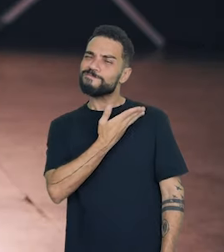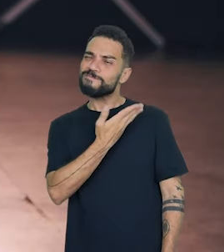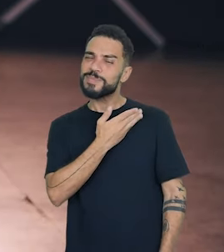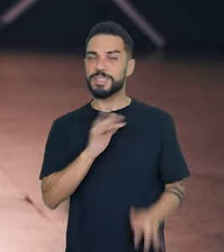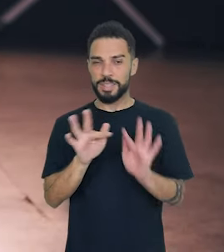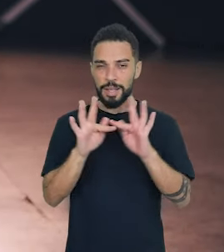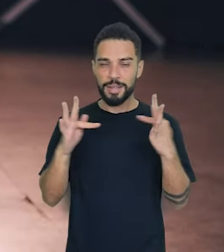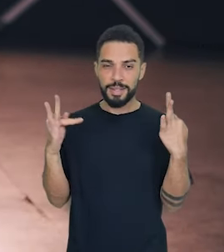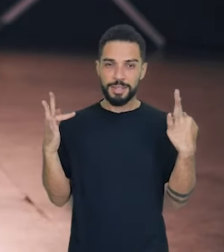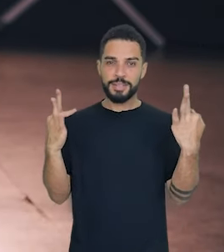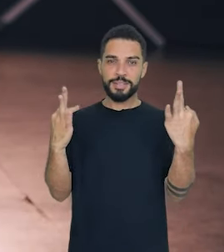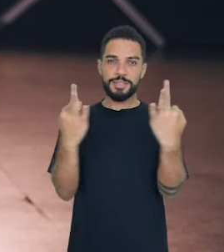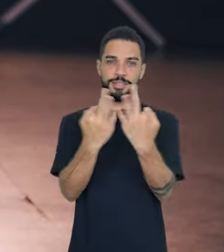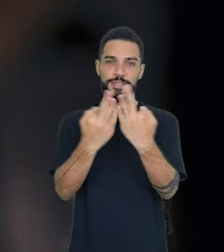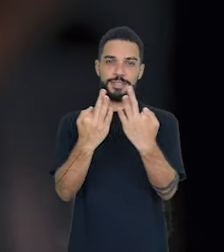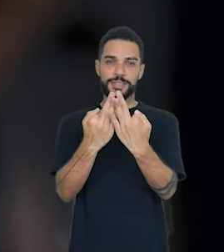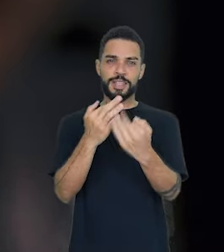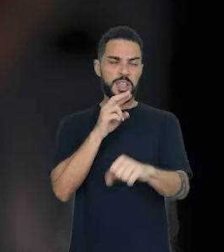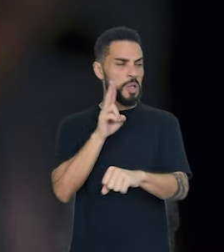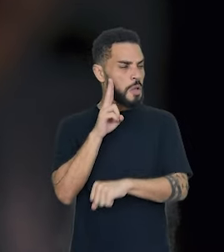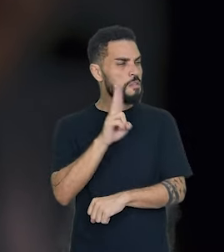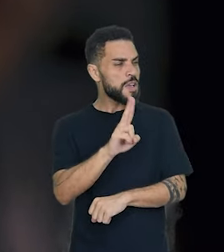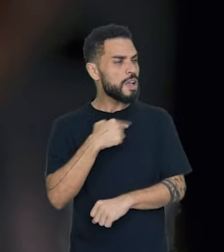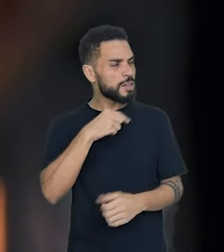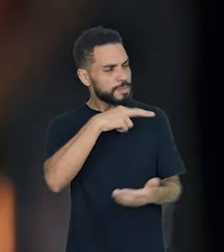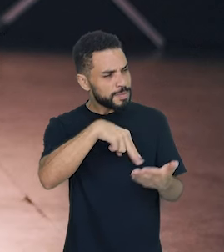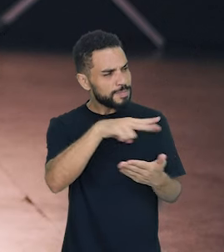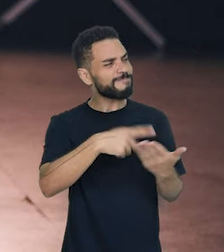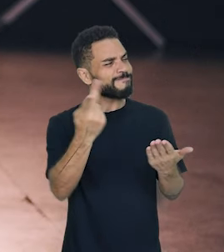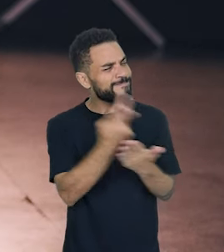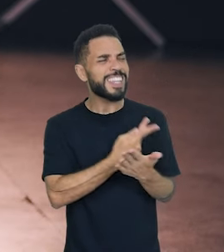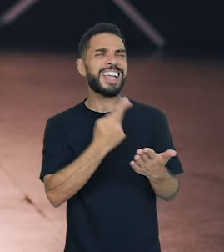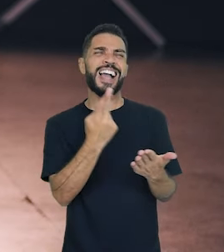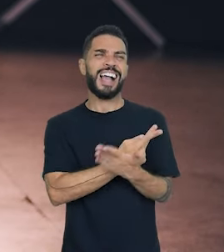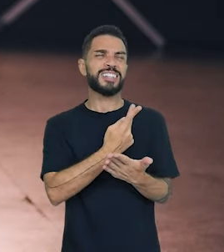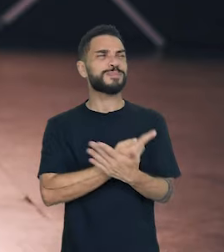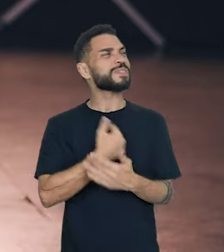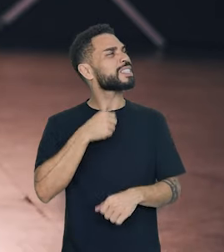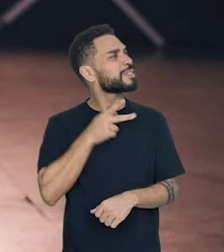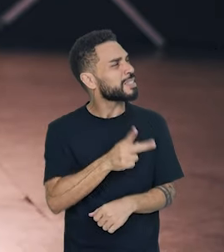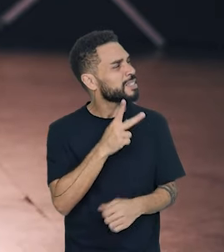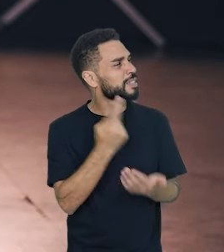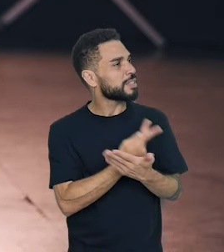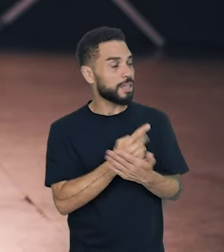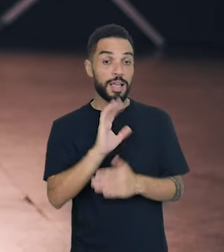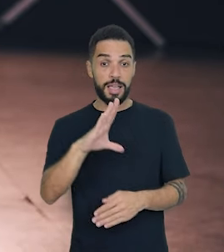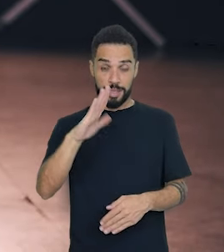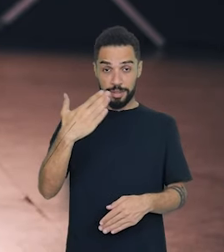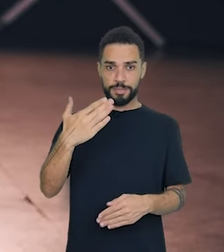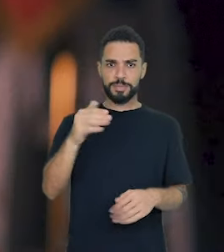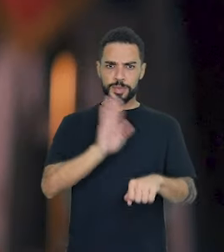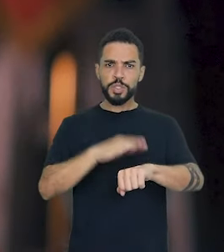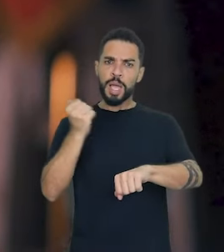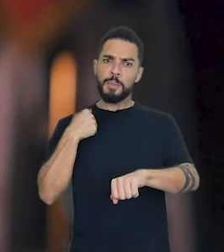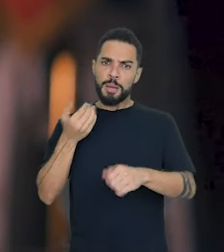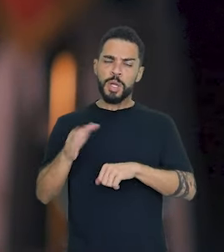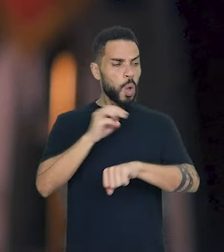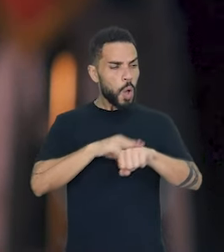irmão, e me vendo fazer os movimentos errados. Ele passou alguns movimentos para mim,